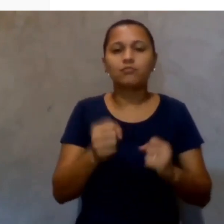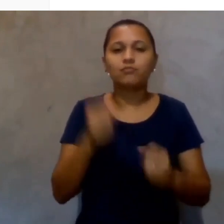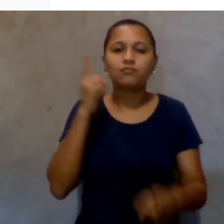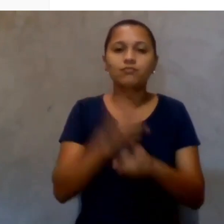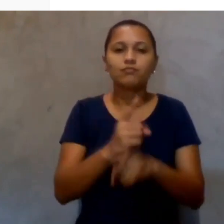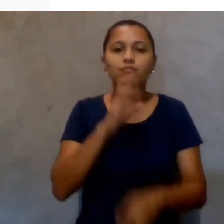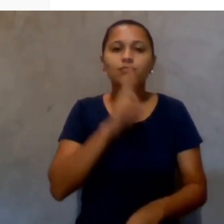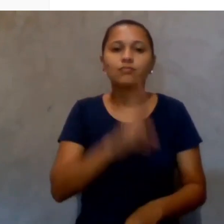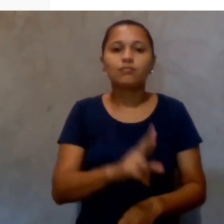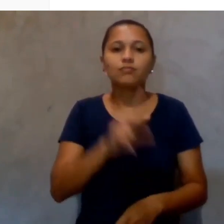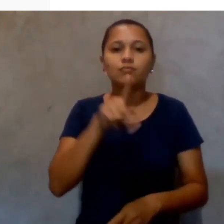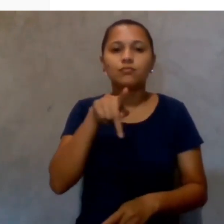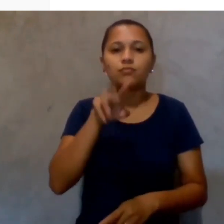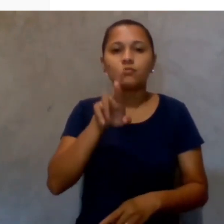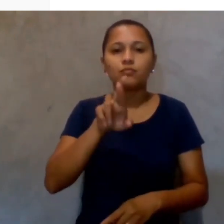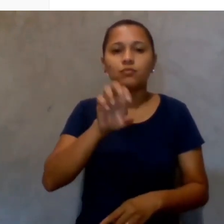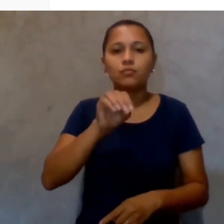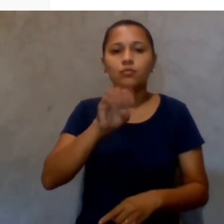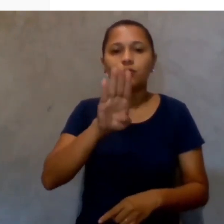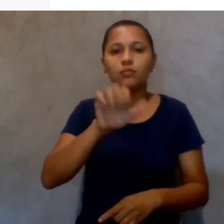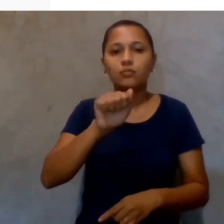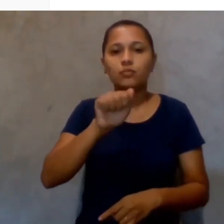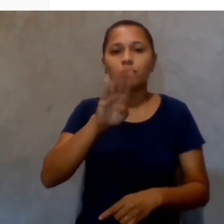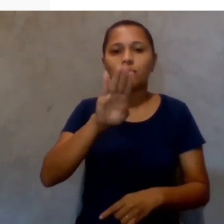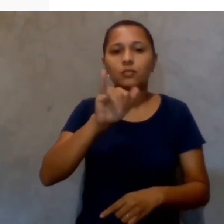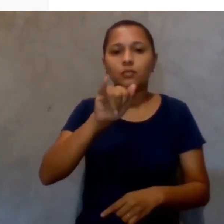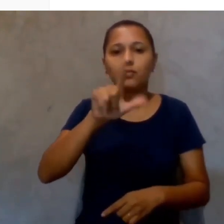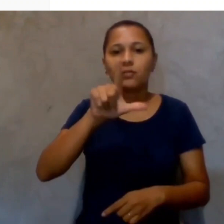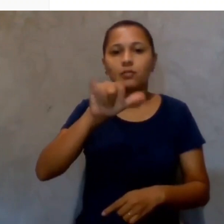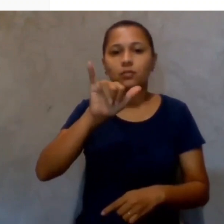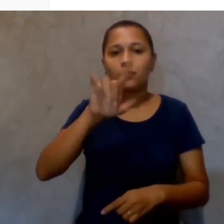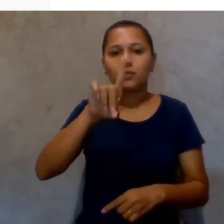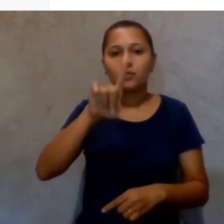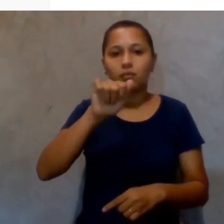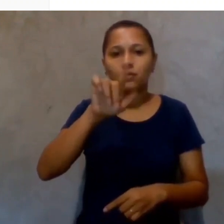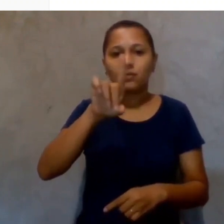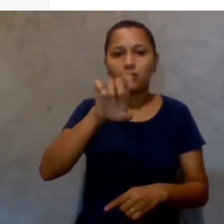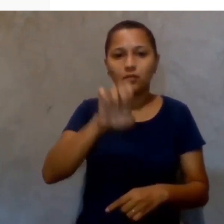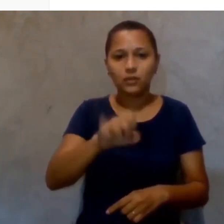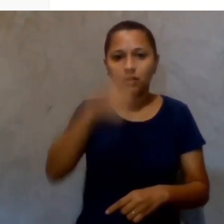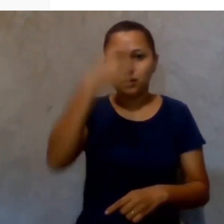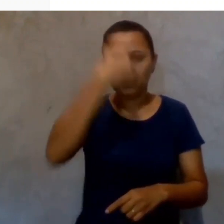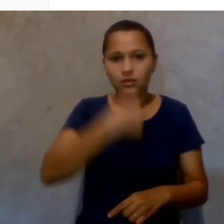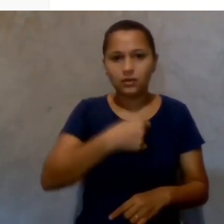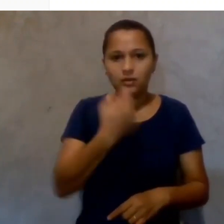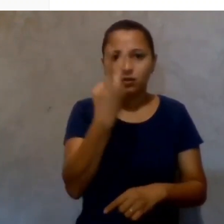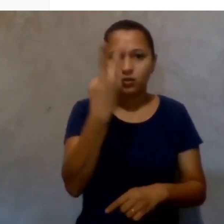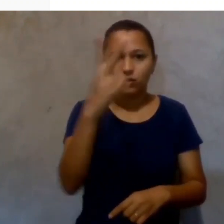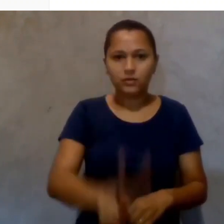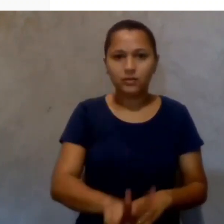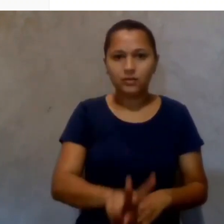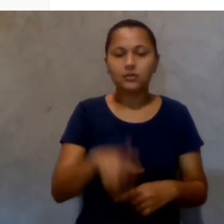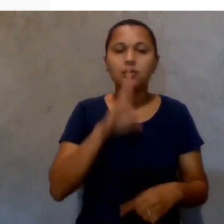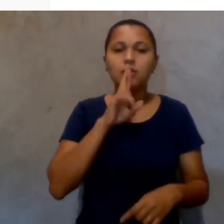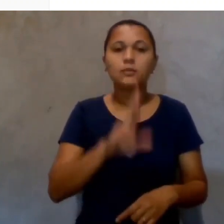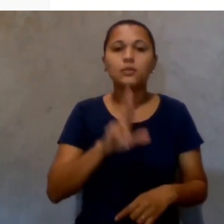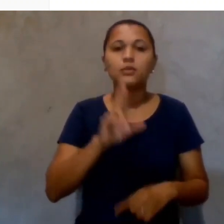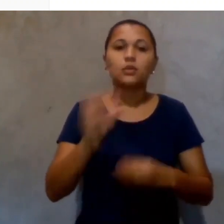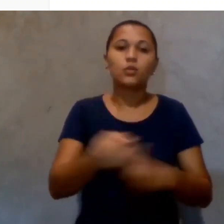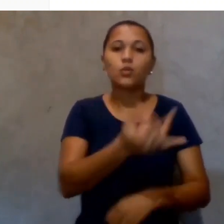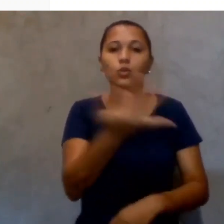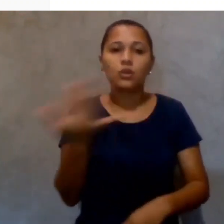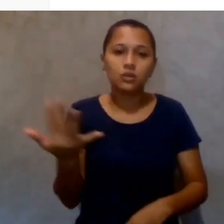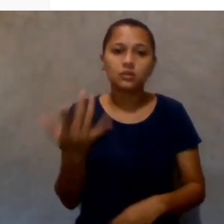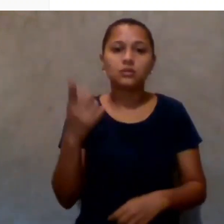calcularmos a probabilidade, vamos utilizar a seguinte relação. Eu vou dividir o número de elementos do meu evento pelo número de elementos